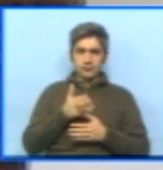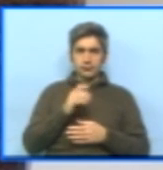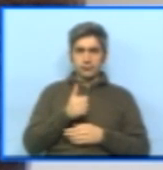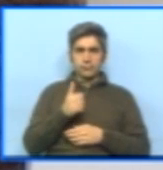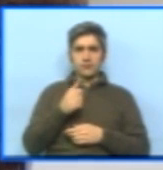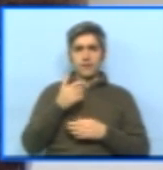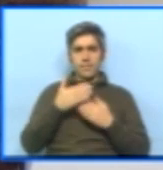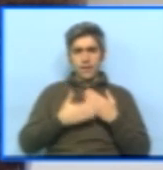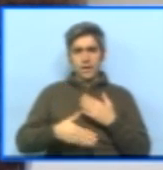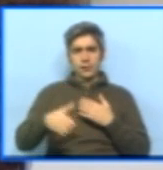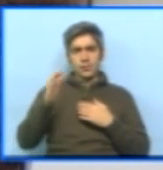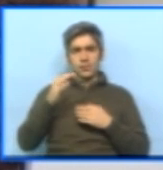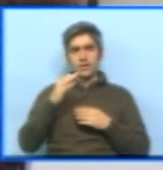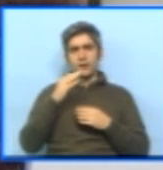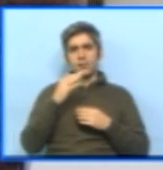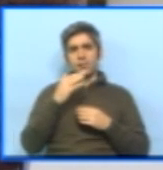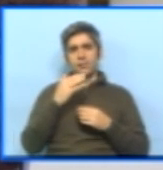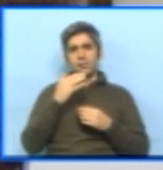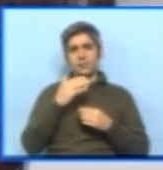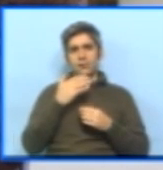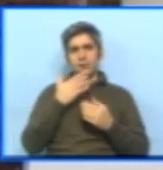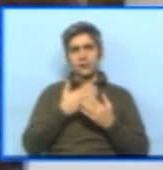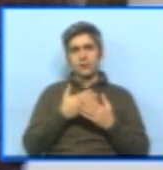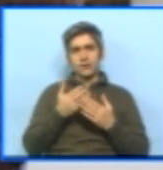E a partir daí logo tem